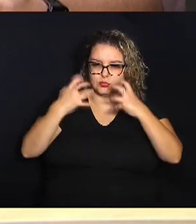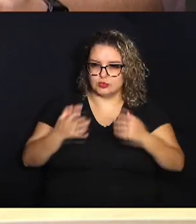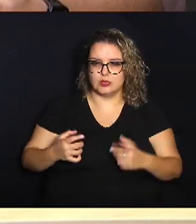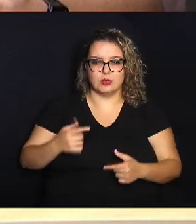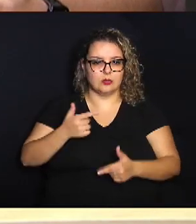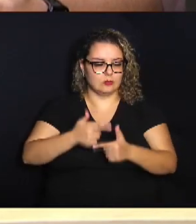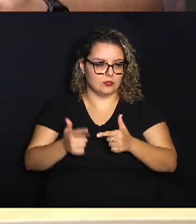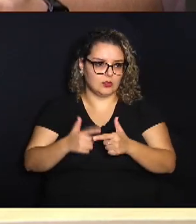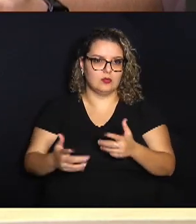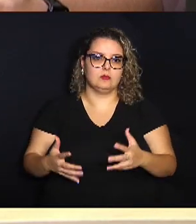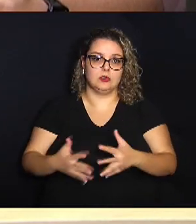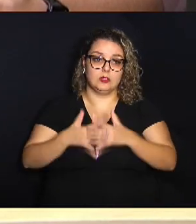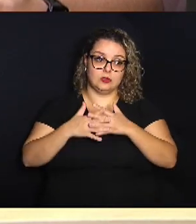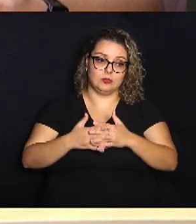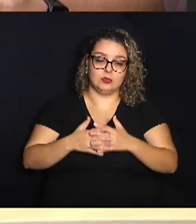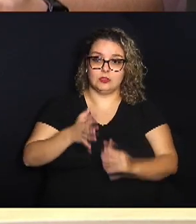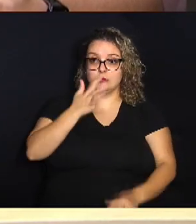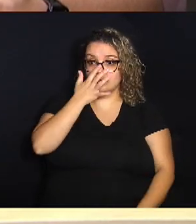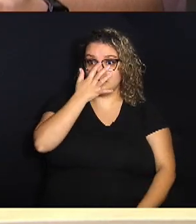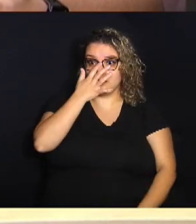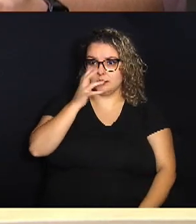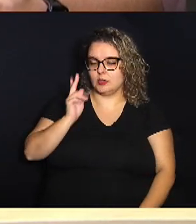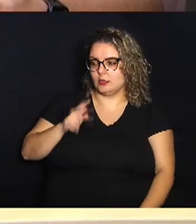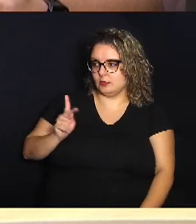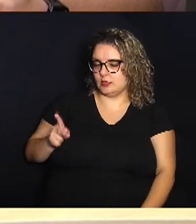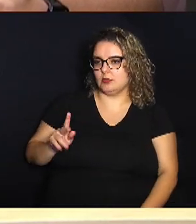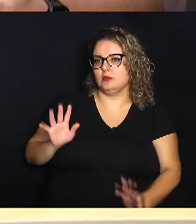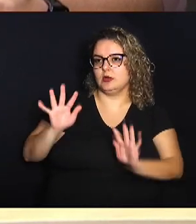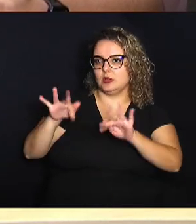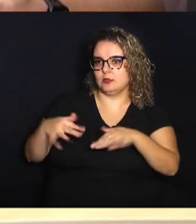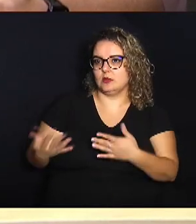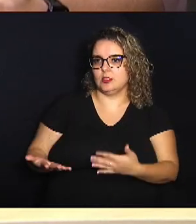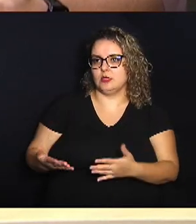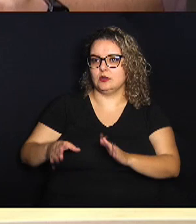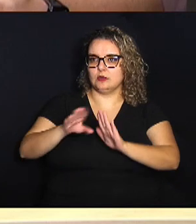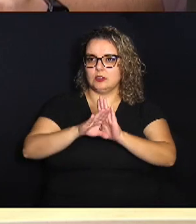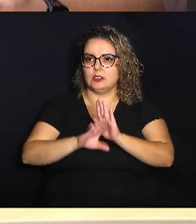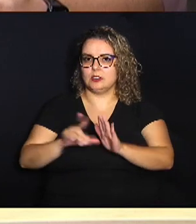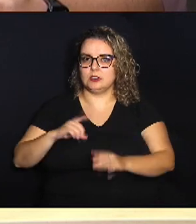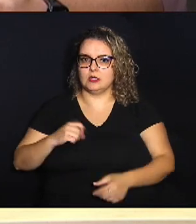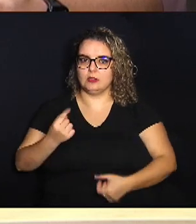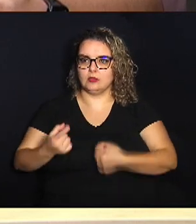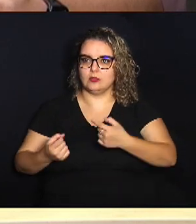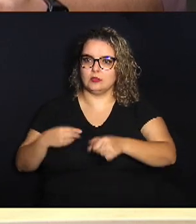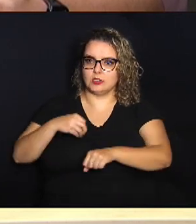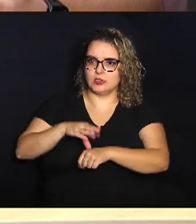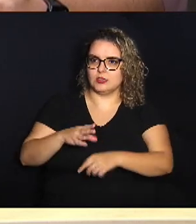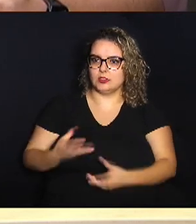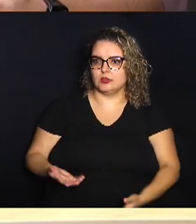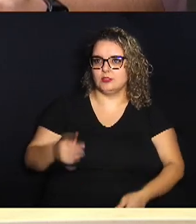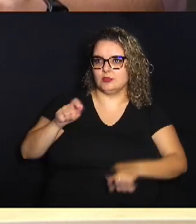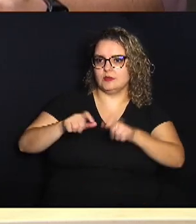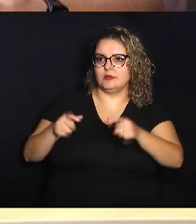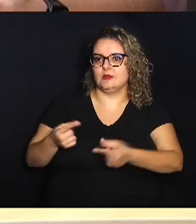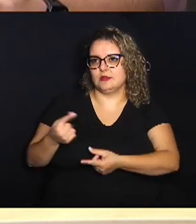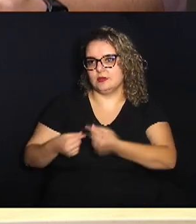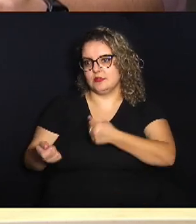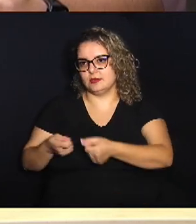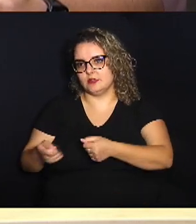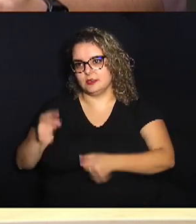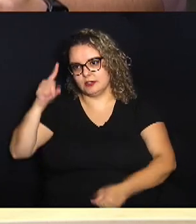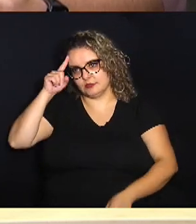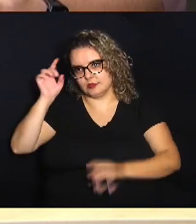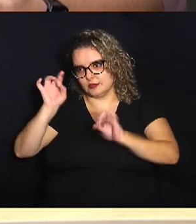cabeça e confusão. E professor, para finalizar aqui o quadro, tem mais alguma dica que o senhor quer dar para o pessoal economizar nessa data